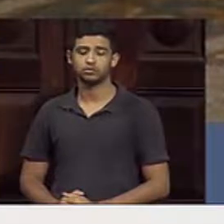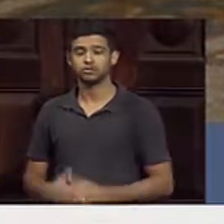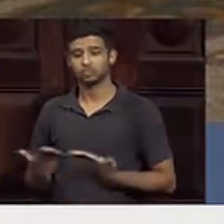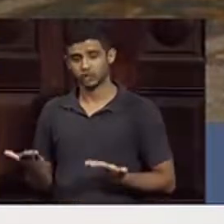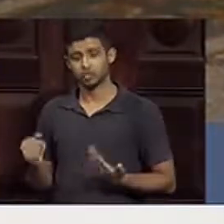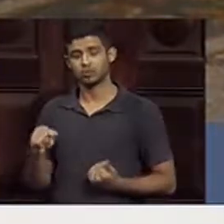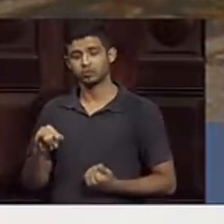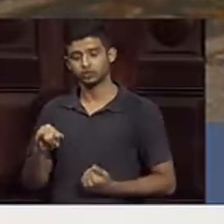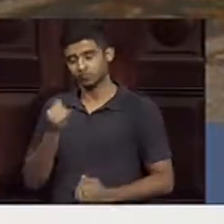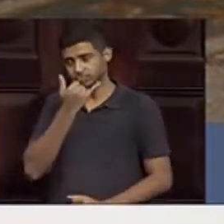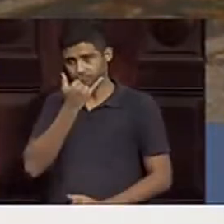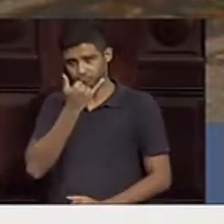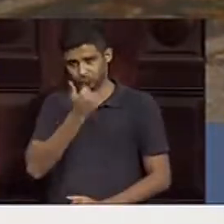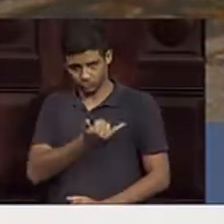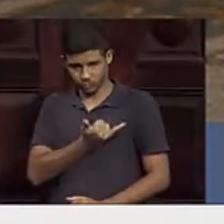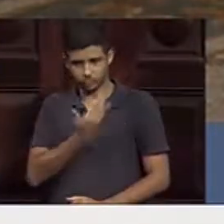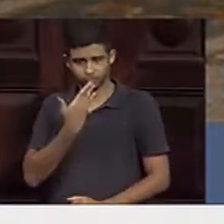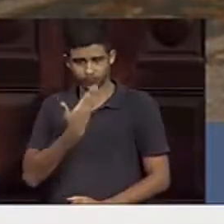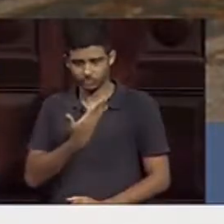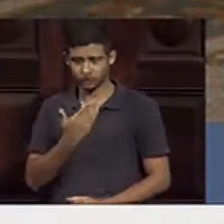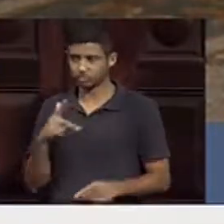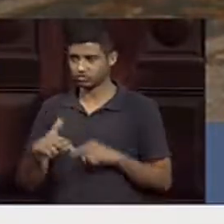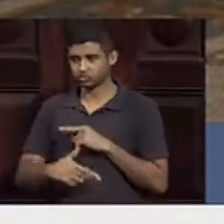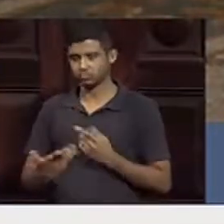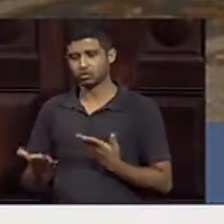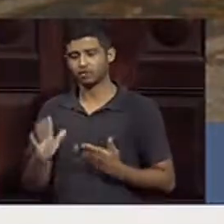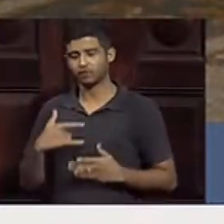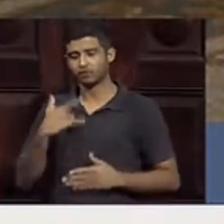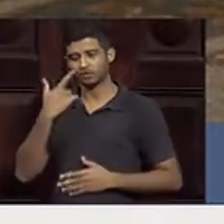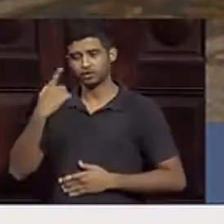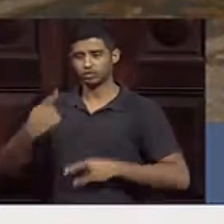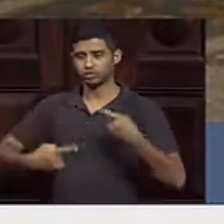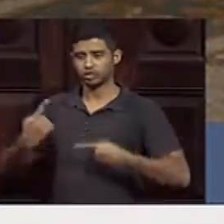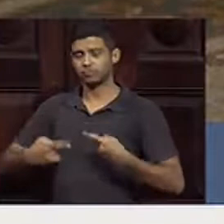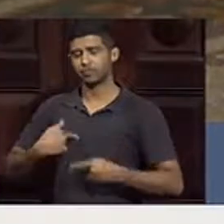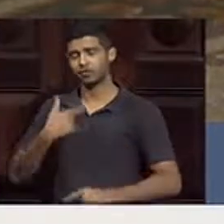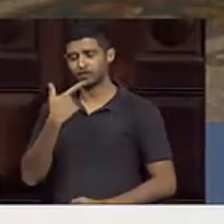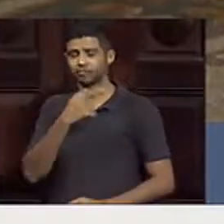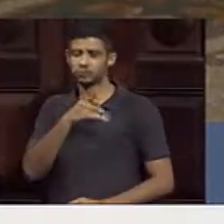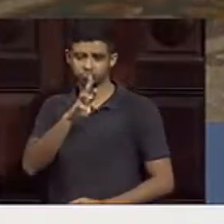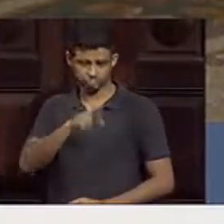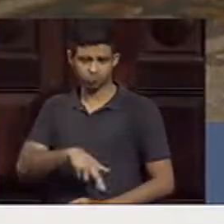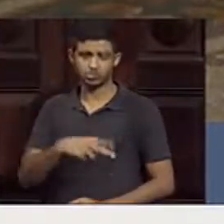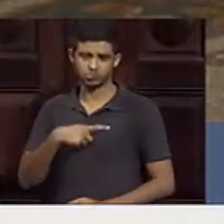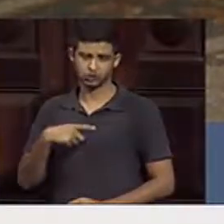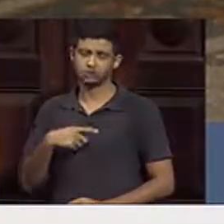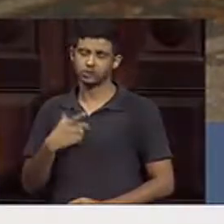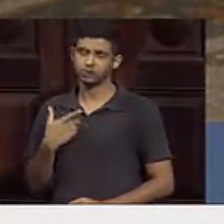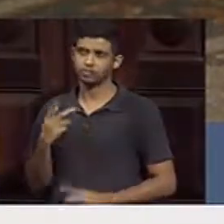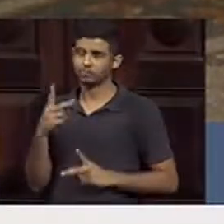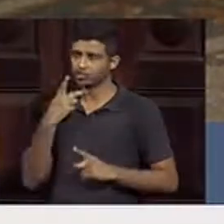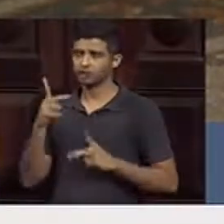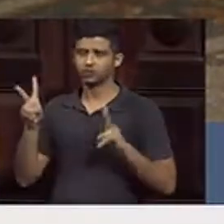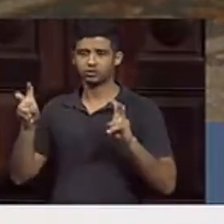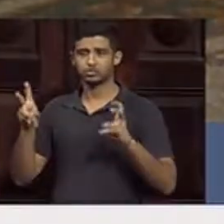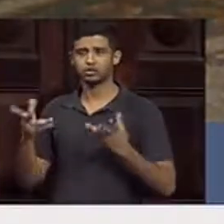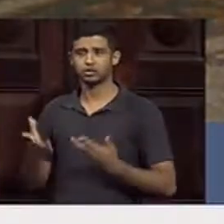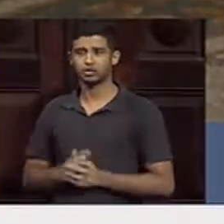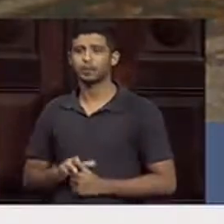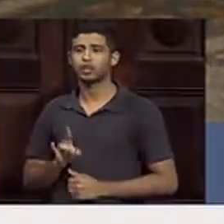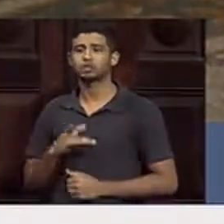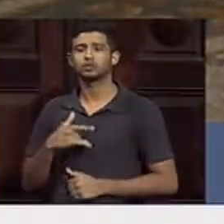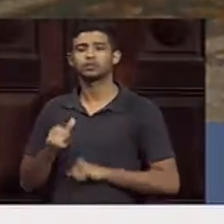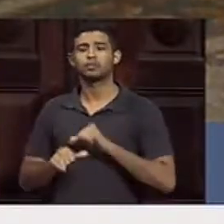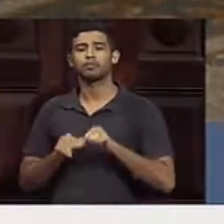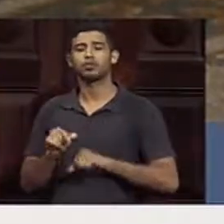pega, desculpe se fui longo numa parte, mas é um debate que nós precisamos fazer, a Vossa Excelência tem razão em trazer essa preocupação. Só queria corrigir,